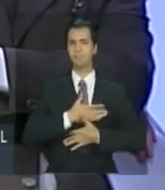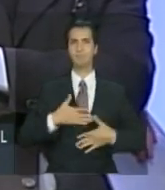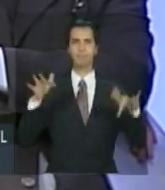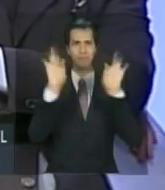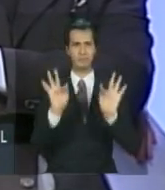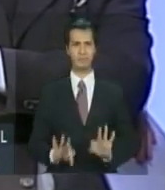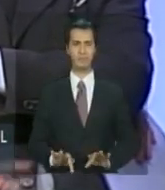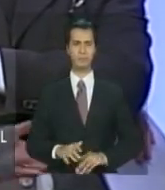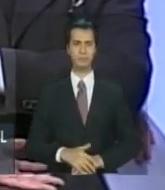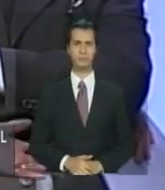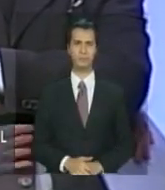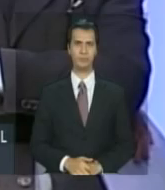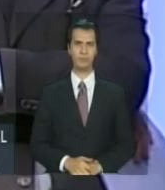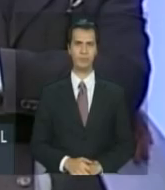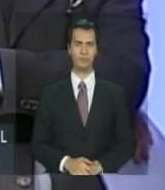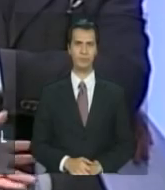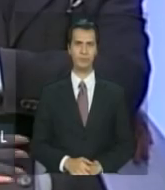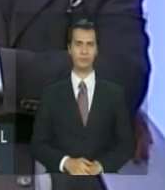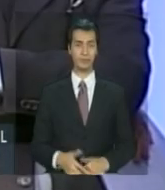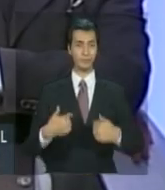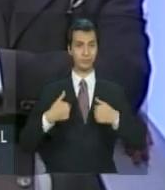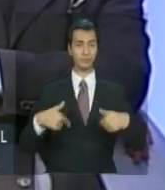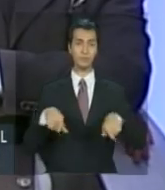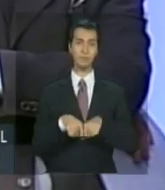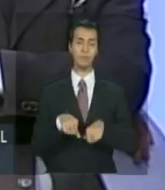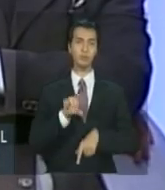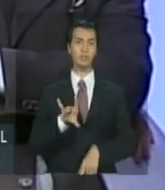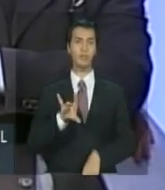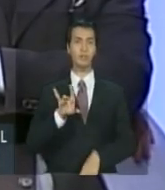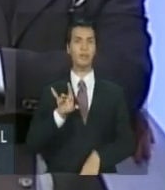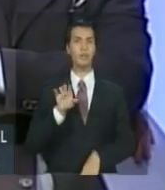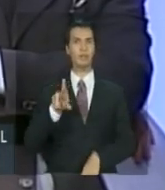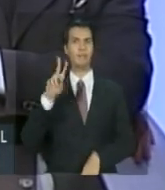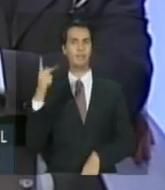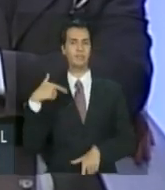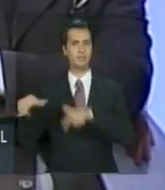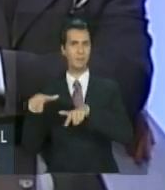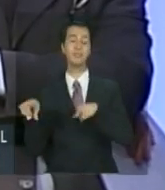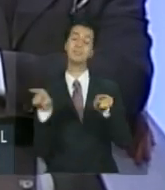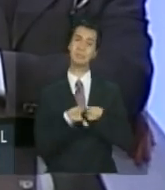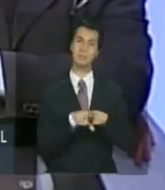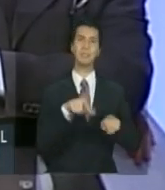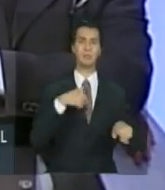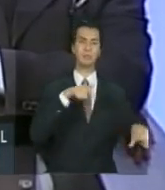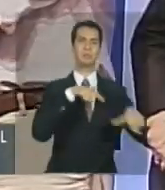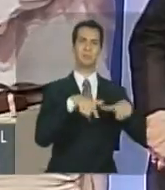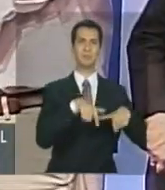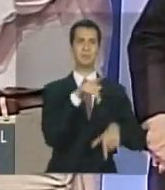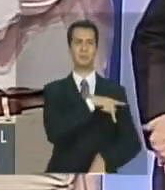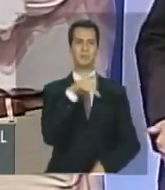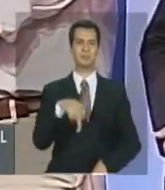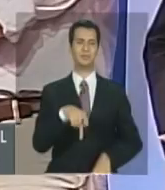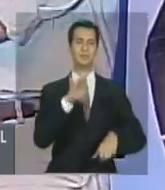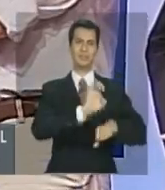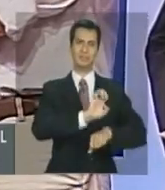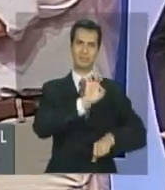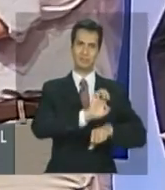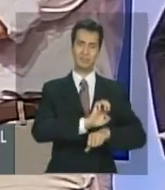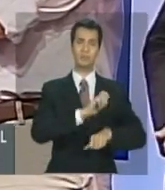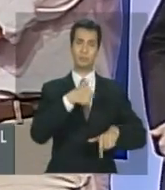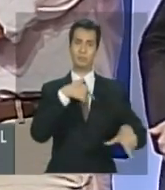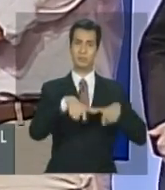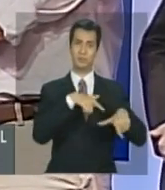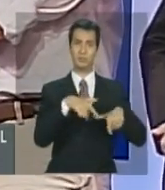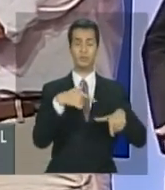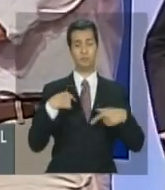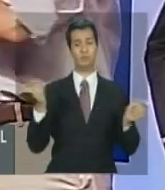realizada. Mas, como eu não sou só gestora de RH, eu também sou professora do Estado, eu acho muito bom porque eu